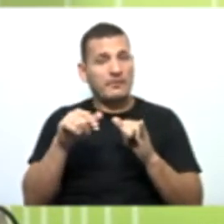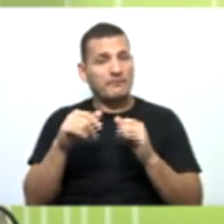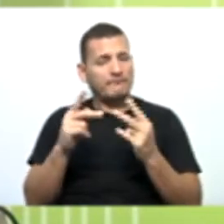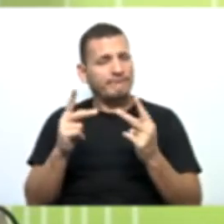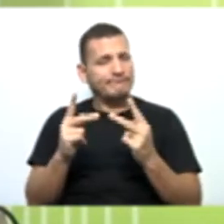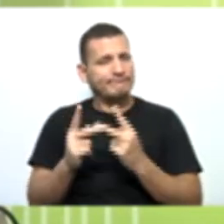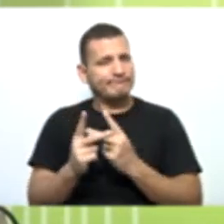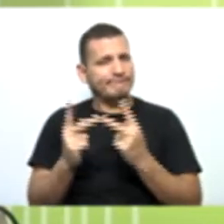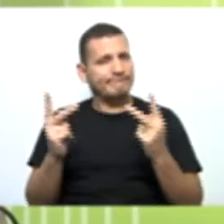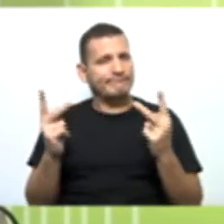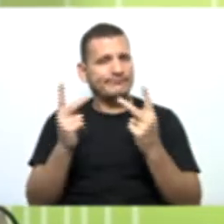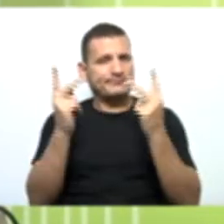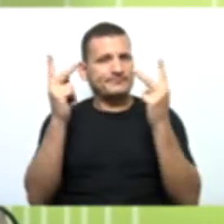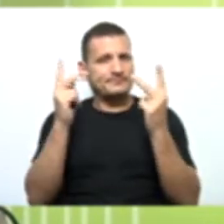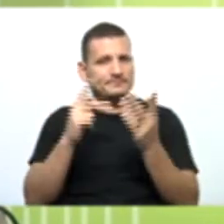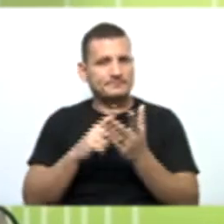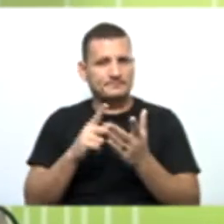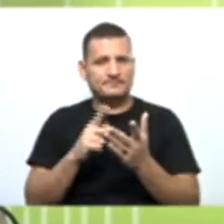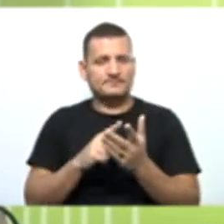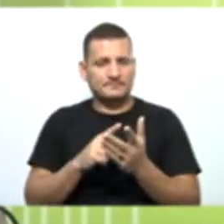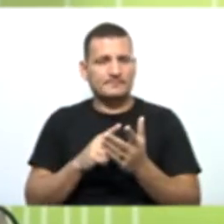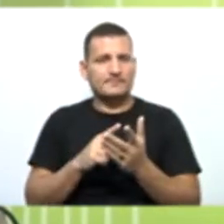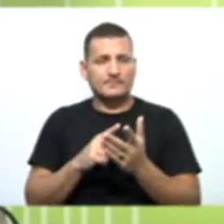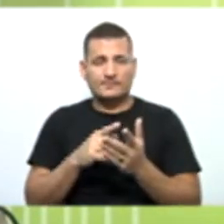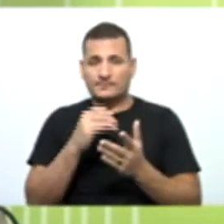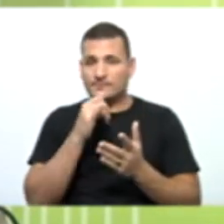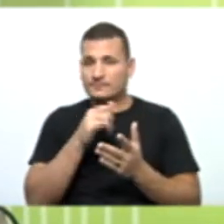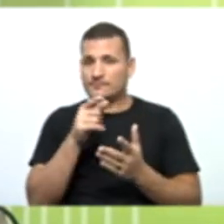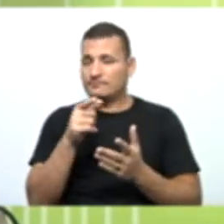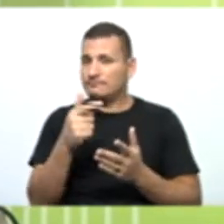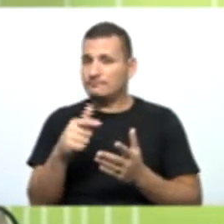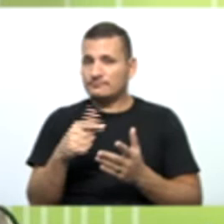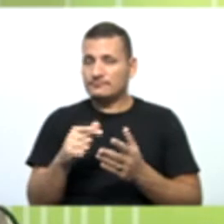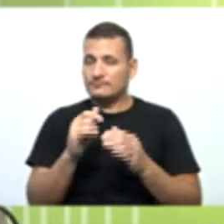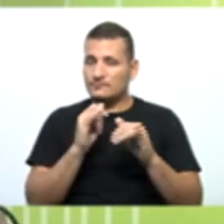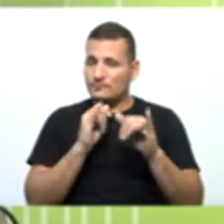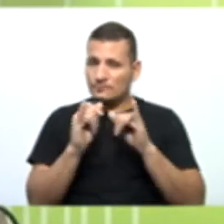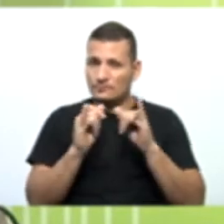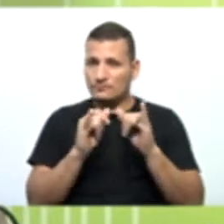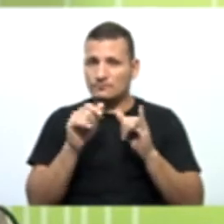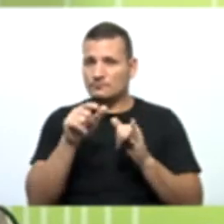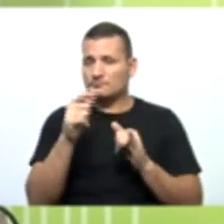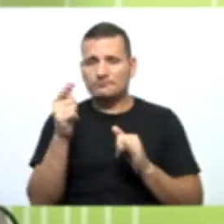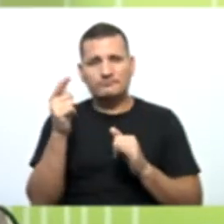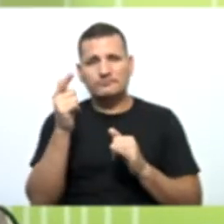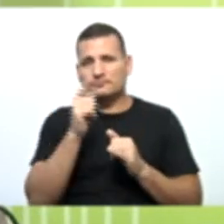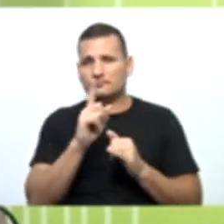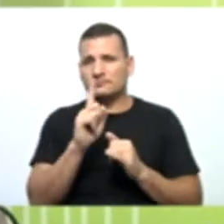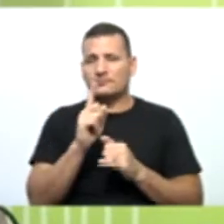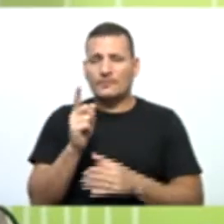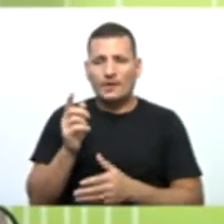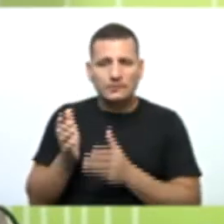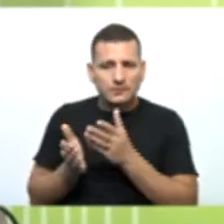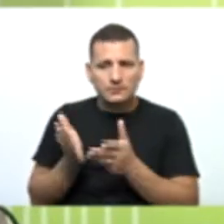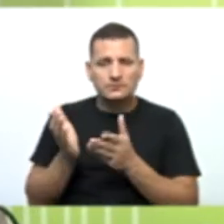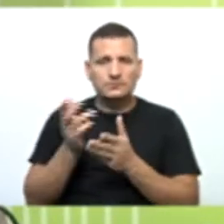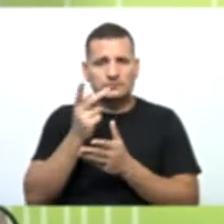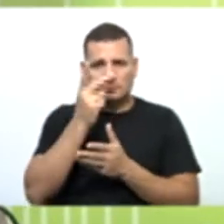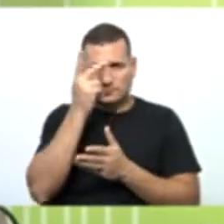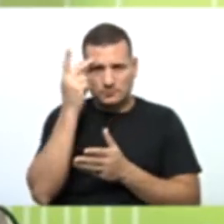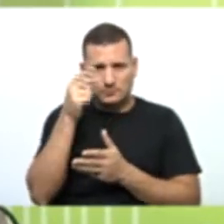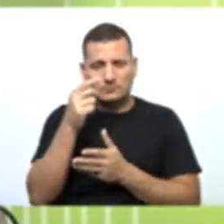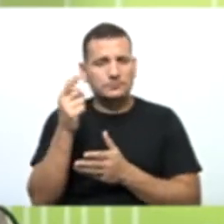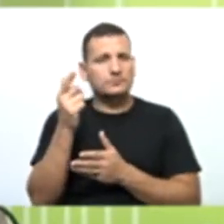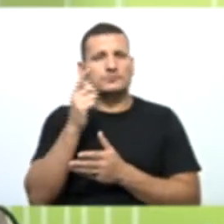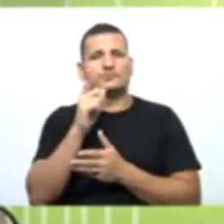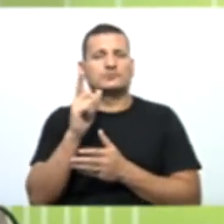mesmo, que ela é um tesouro. Se você não tem informação, você não consegue atender um público, você não consegue desenvolver